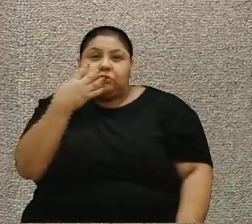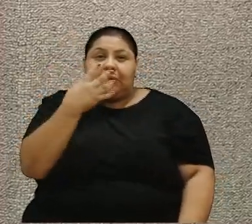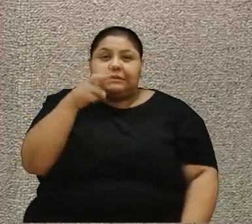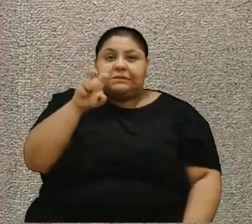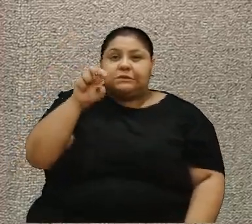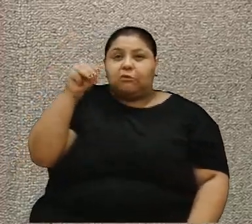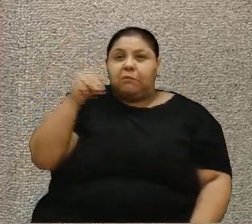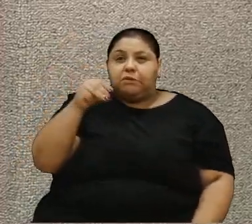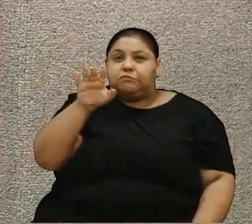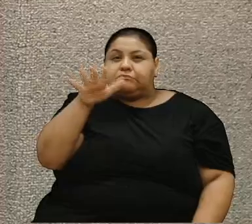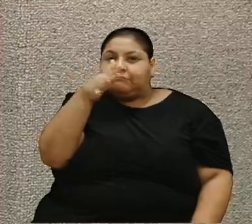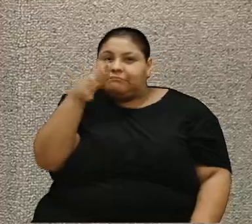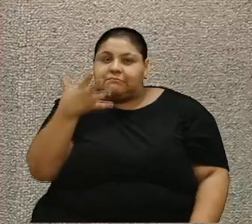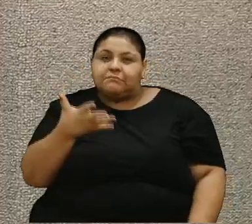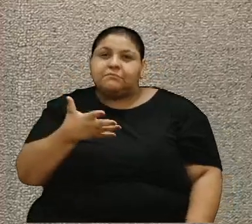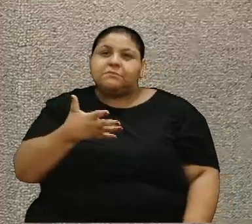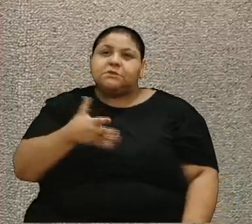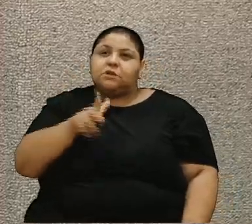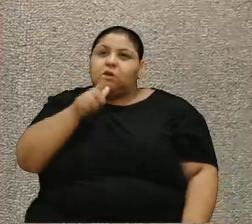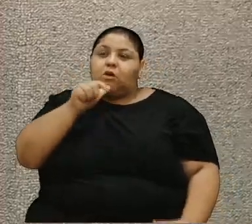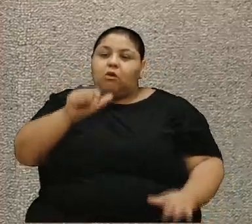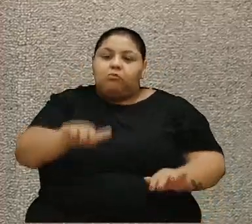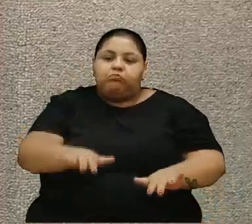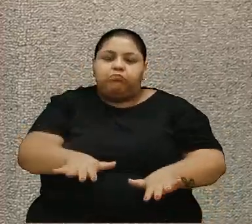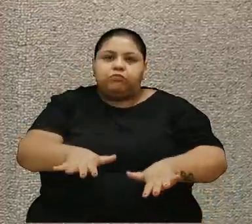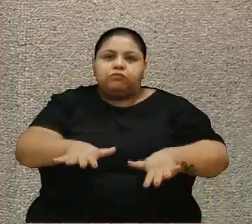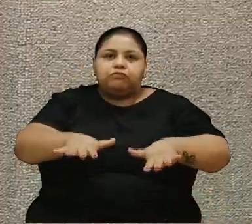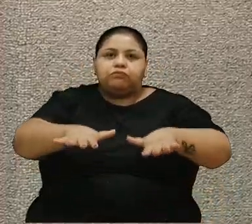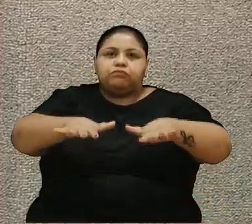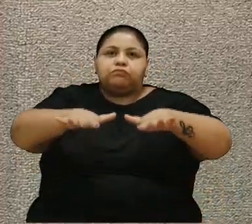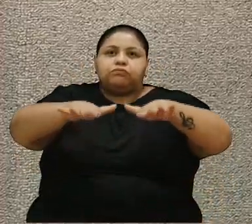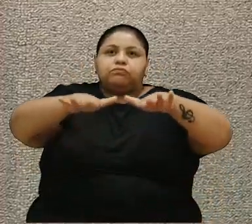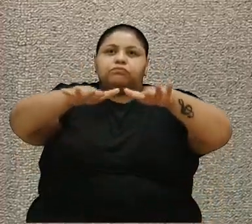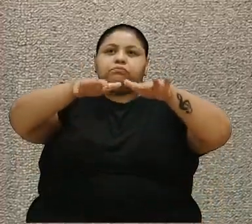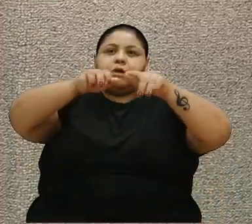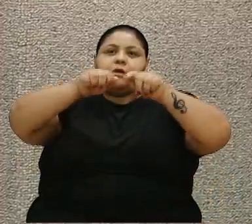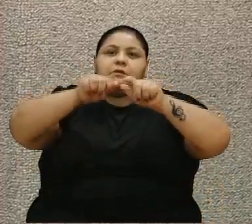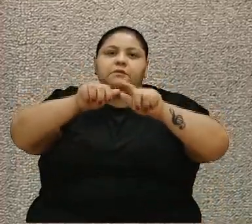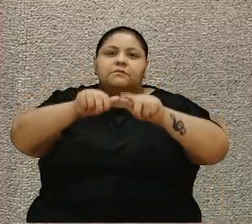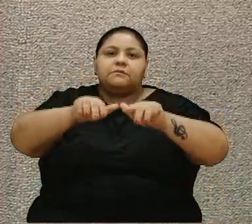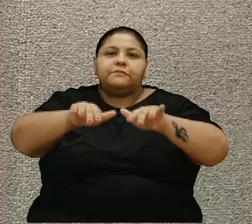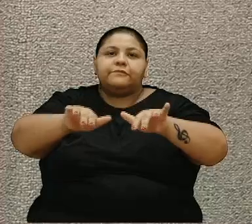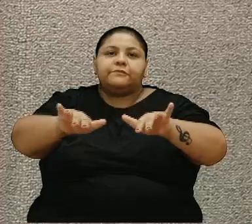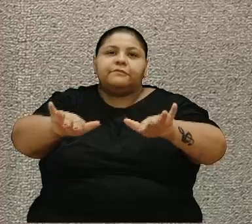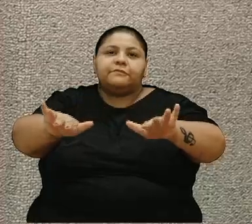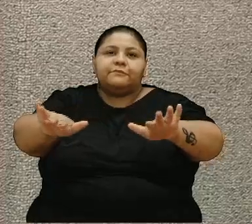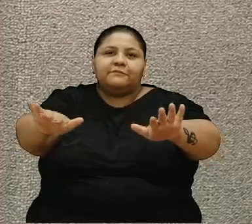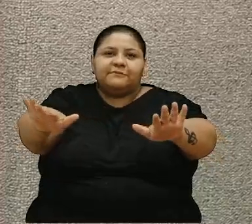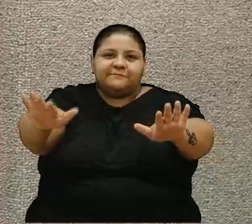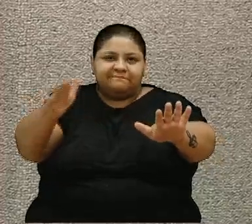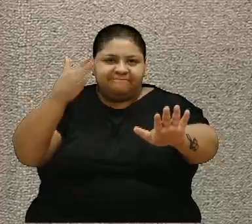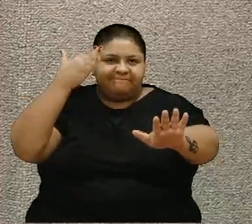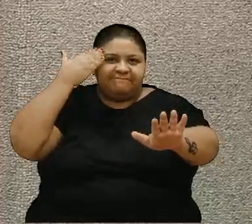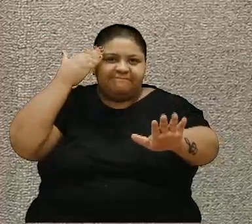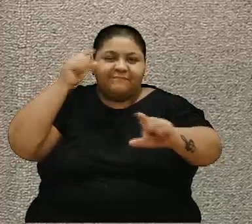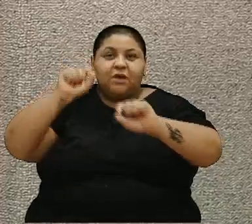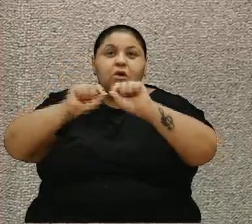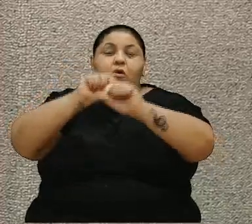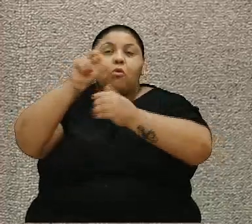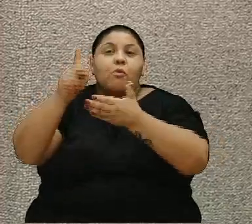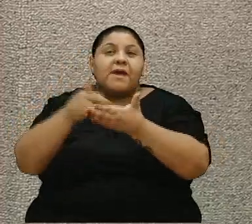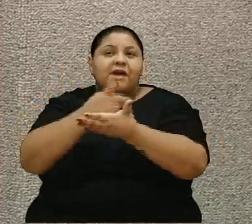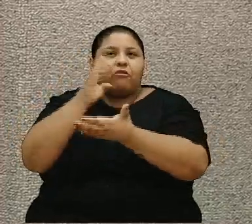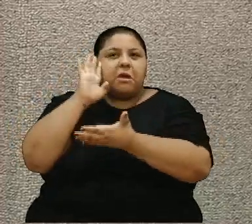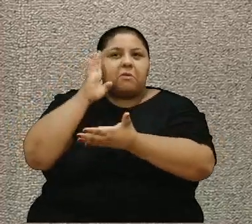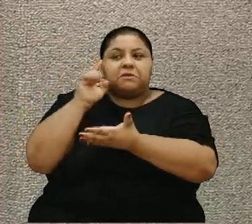minutos. Tá? Então, enche e solta devagar. O equívoco que aconteceu na represa da